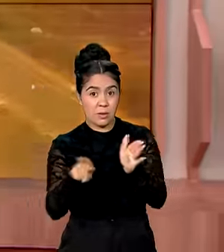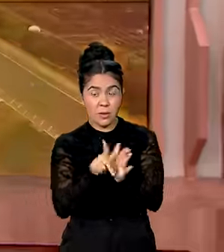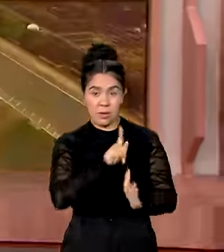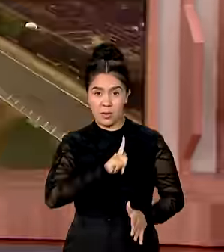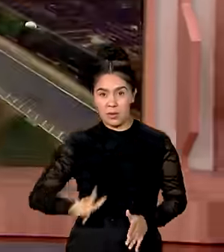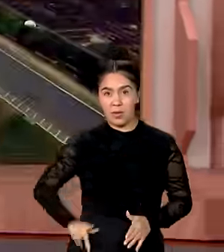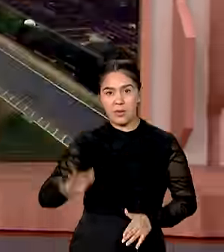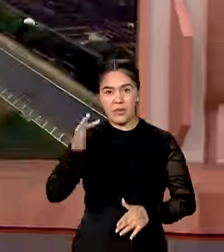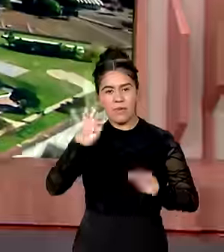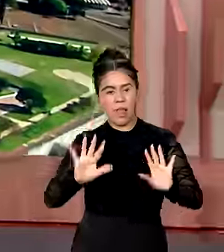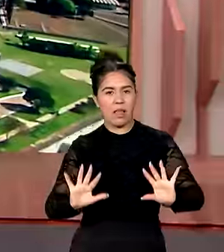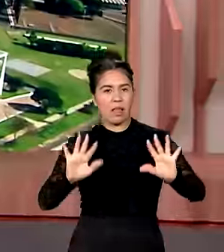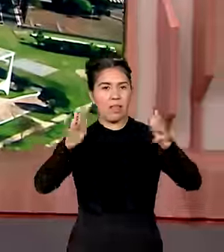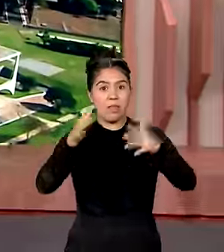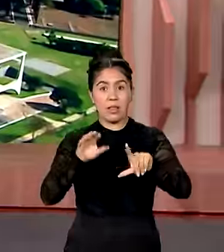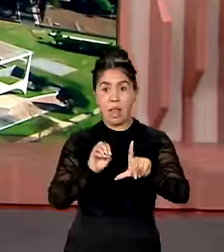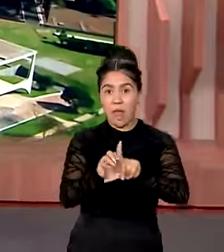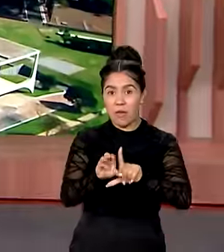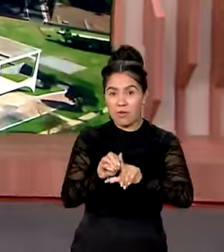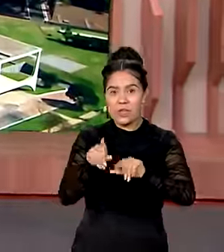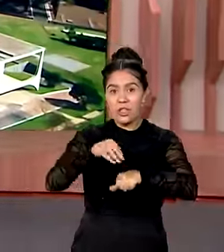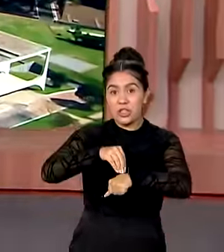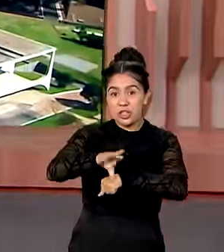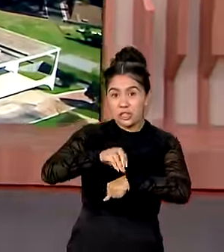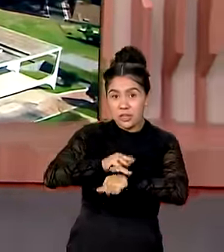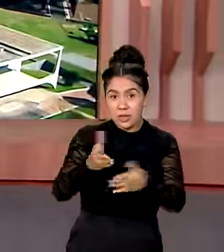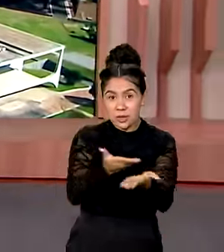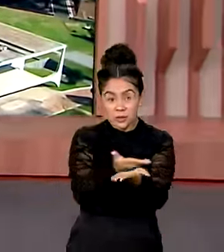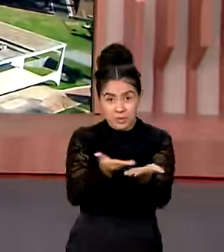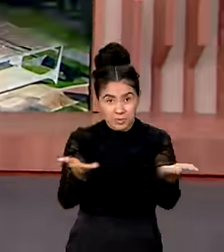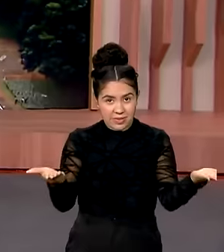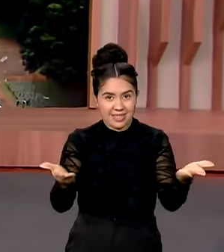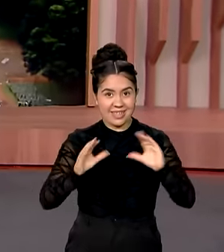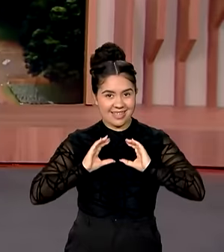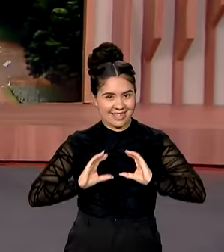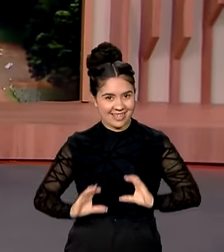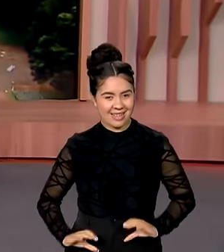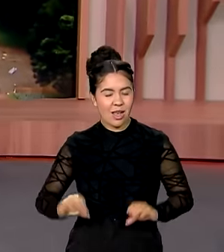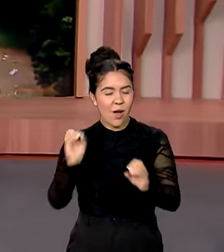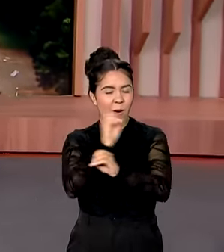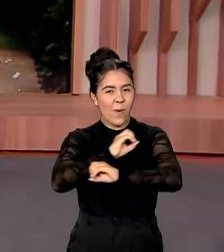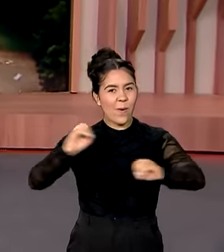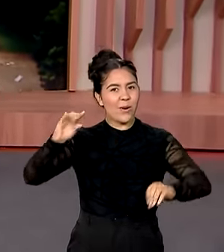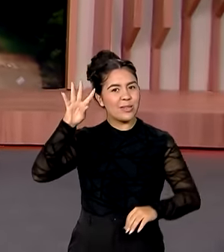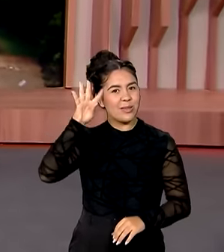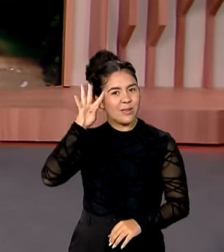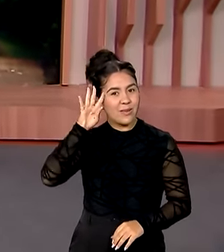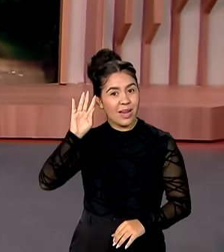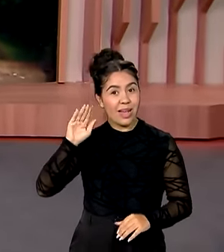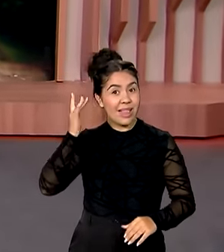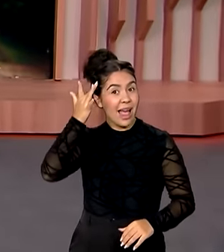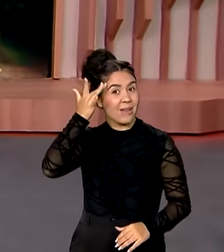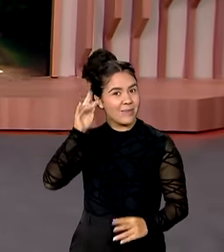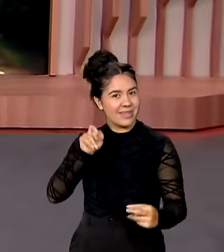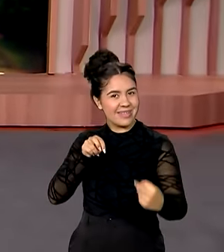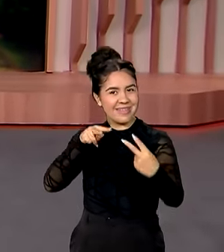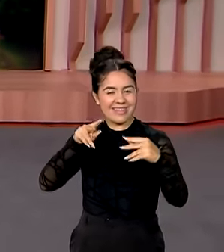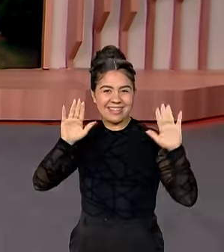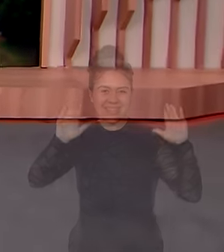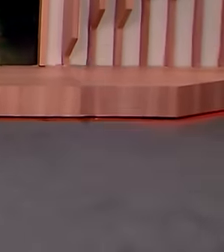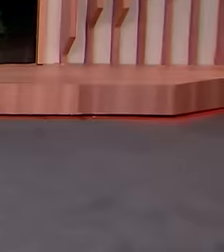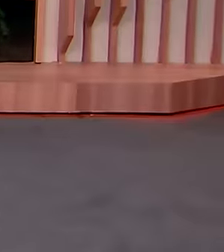com eventos ao vivo, dicas e serviços para você, cidadão. Uma ótima quarta-feira, até amanhã, tchau! Tchau!